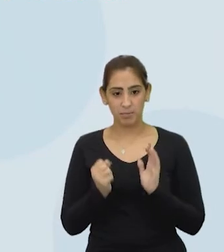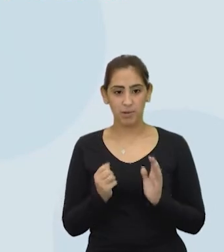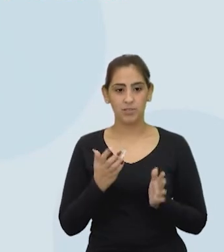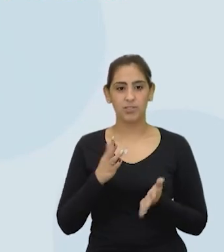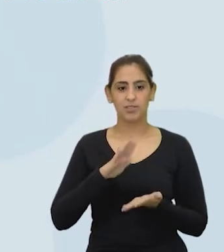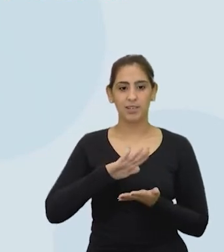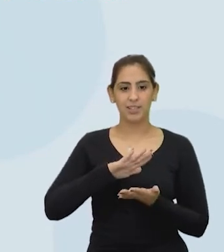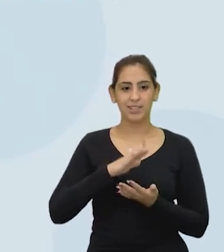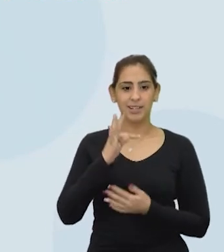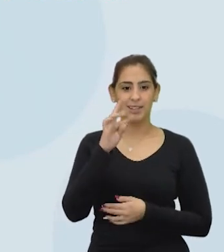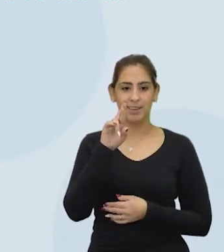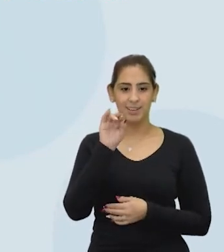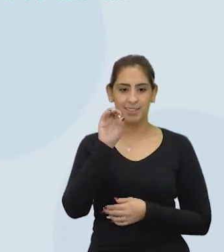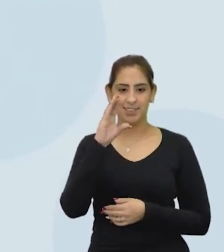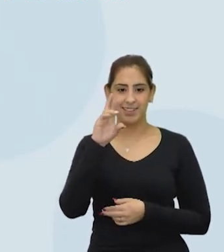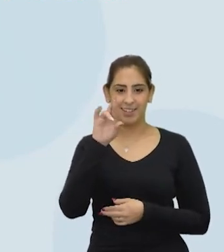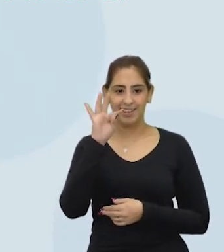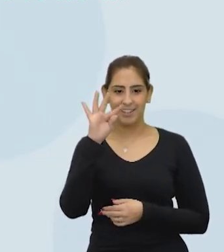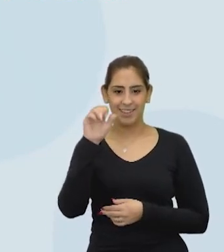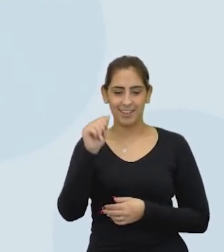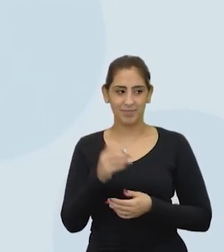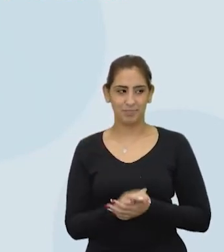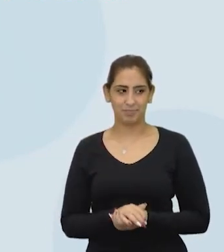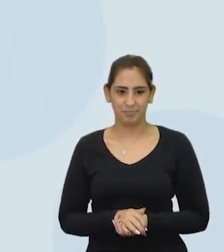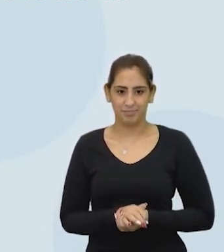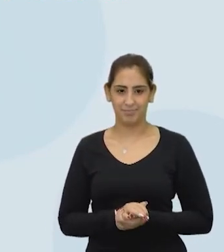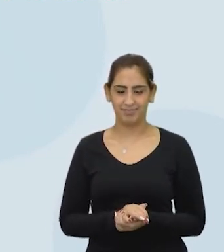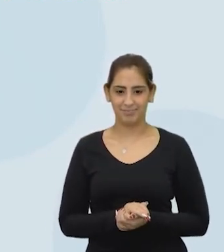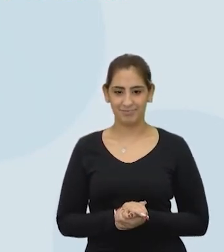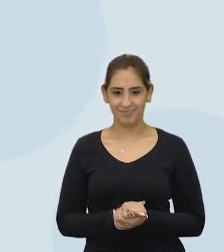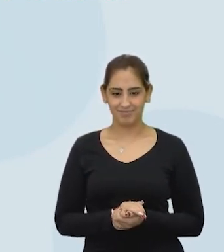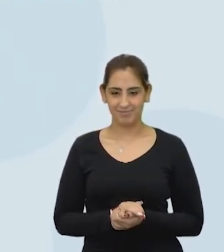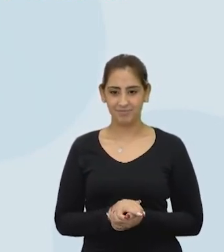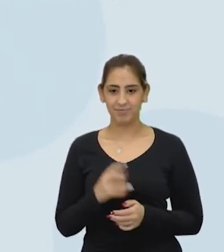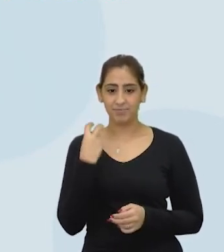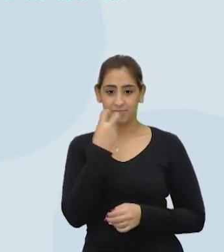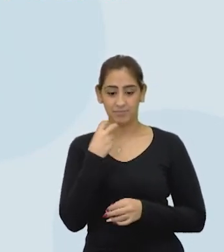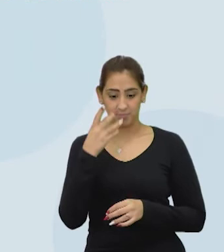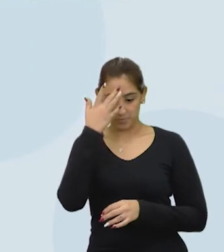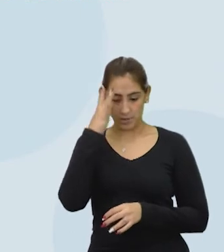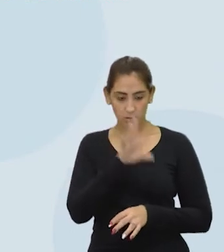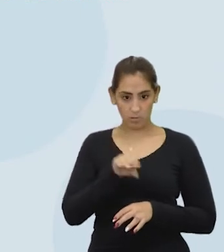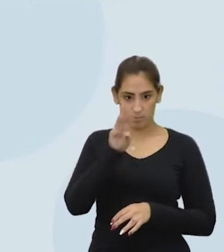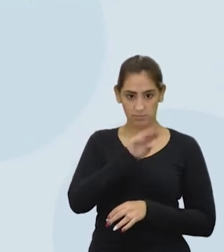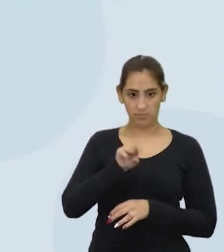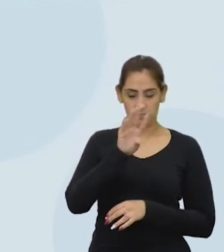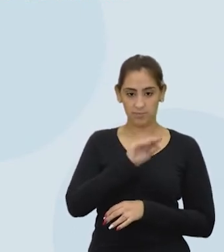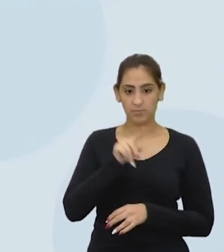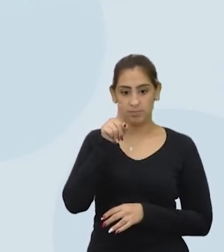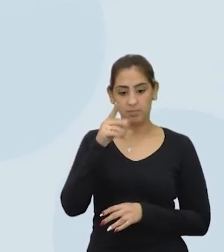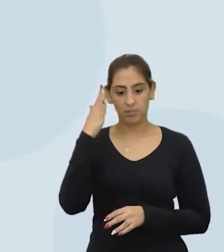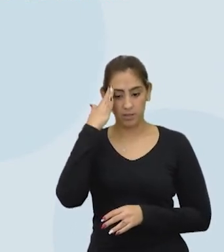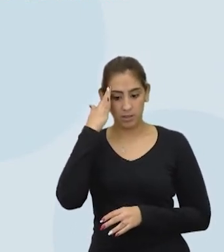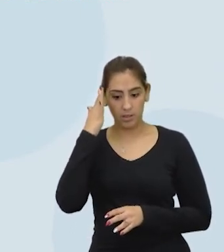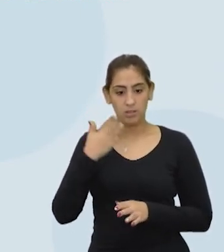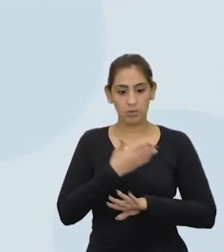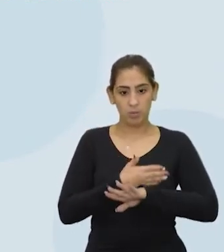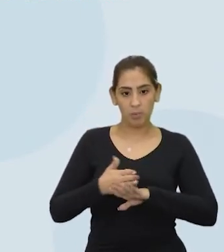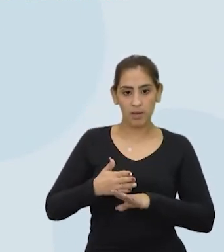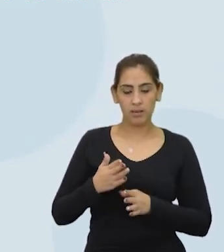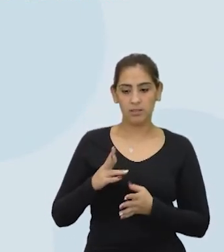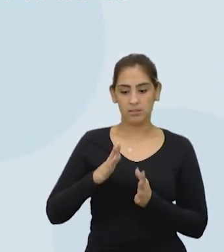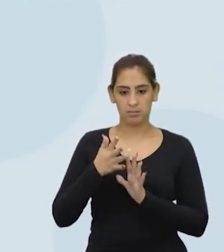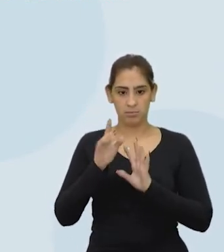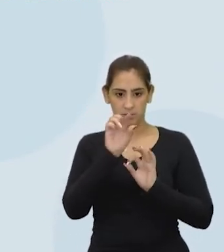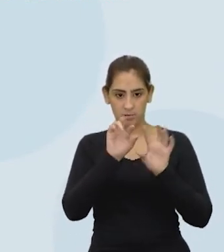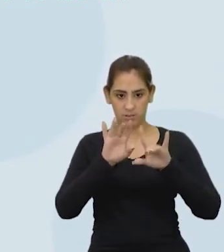né, para alguém, por exemplo, ela está lá fazendo o seu gestual e alguém que entende, vai lá e começa a escrever e passa para